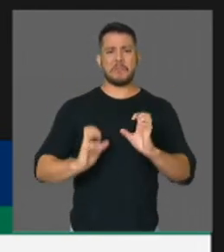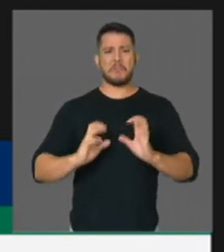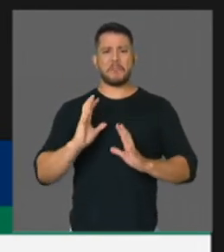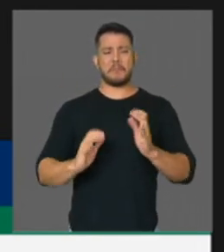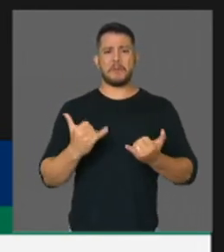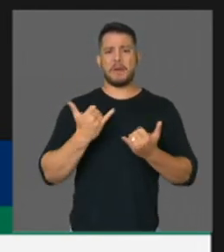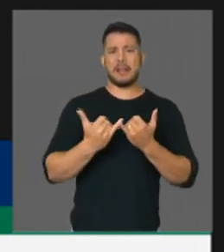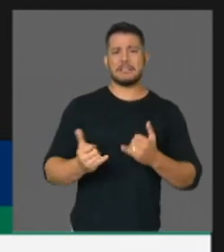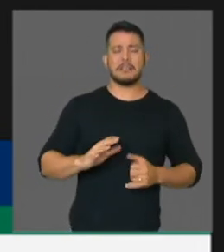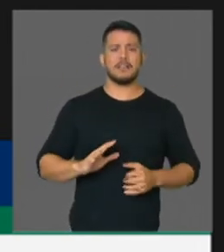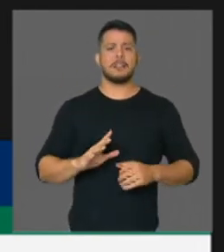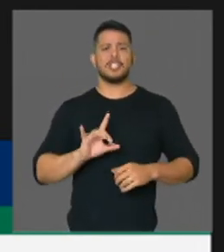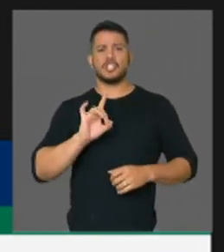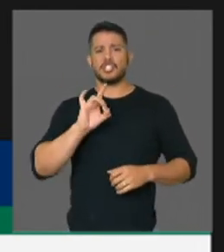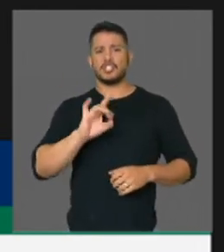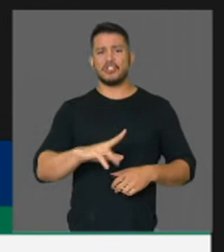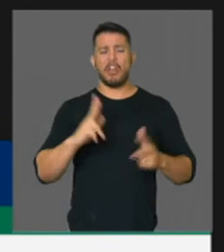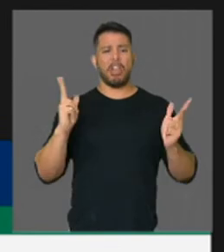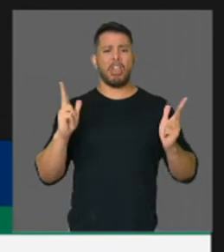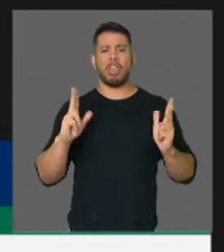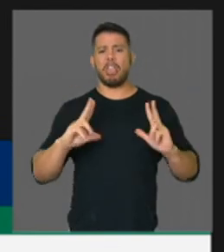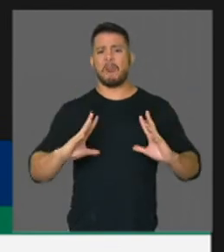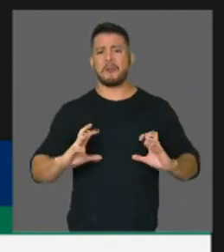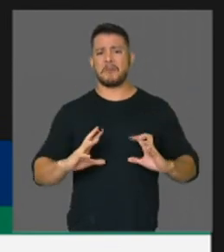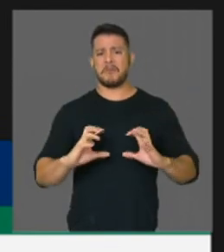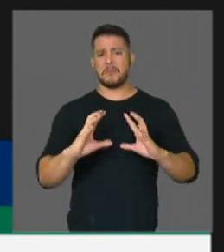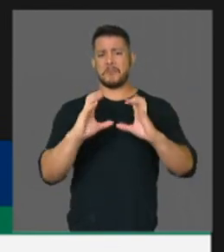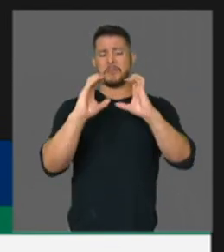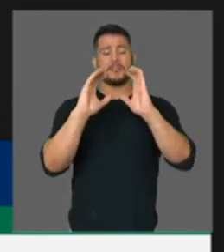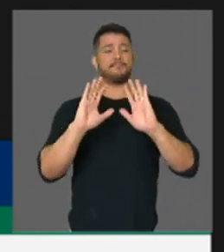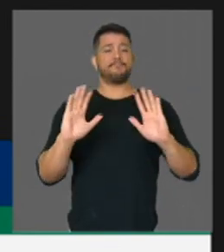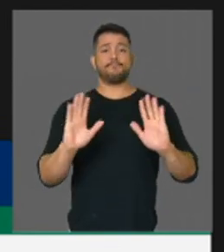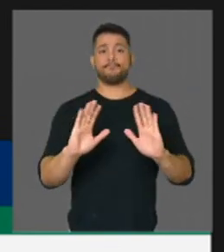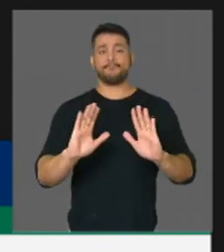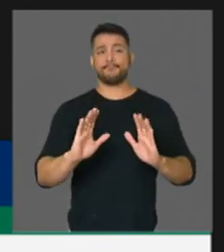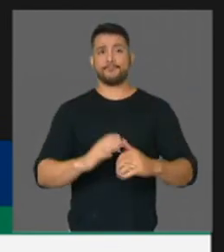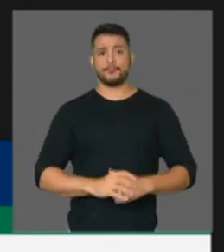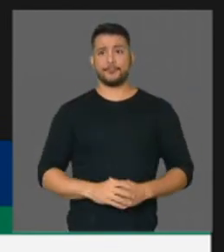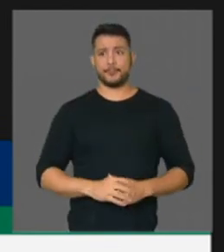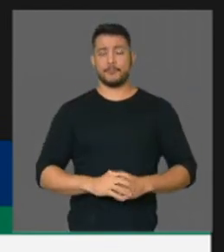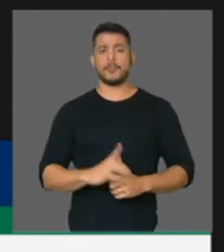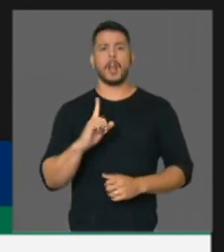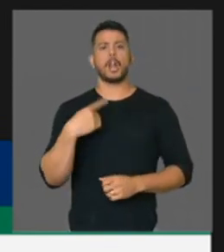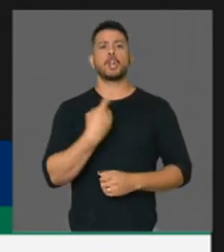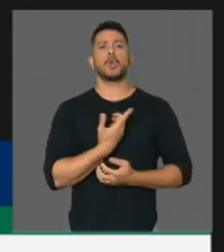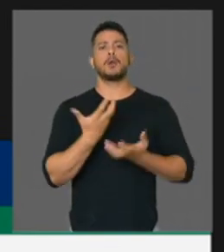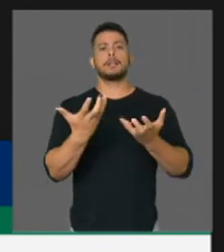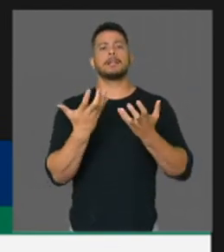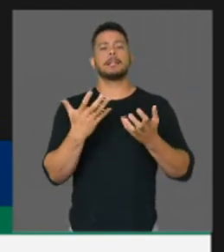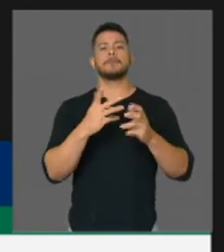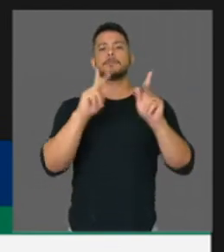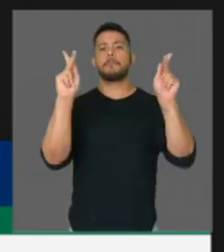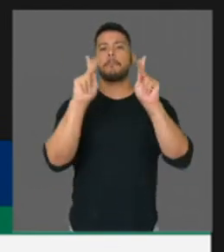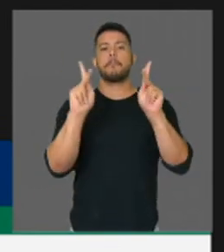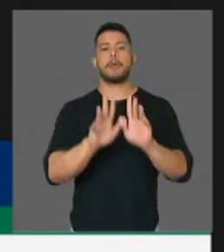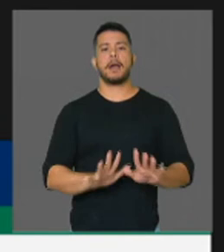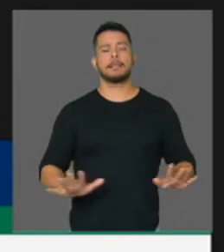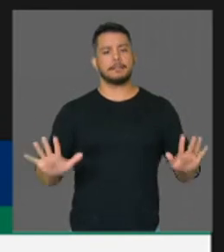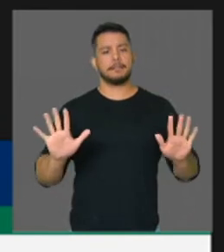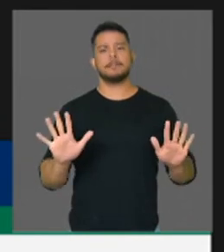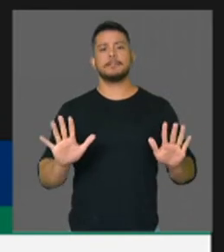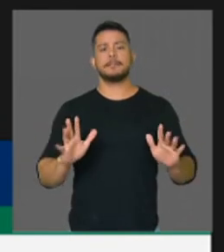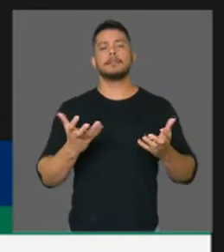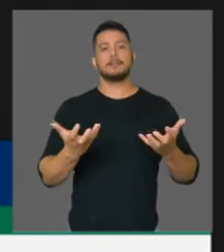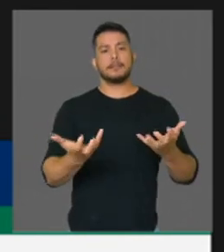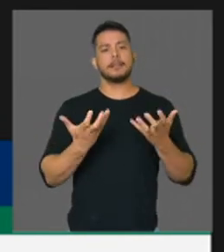essas brigas que não interessam ao país. Interessa é a pacificação, interessa é nós encontrarmos o